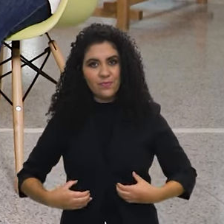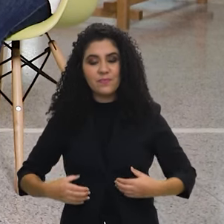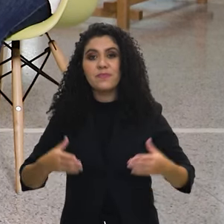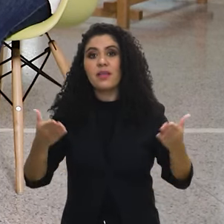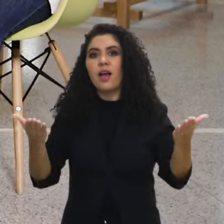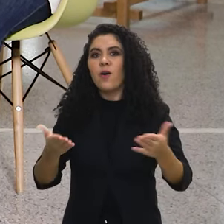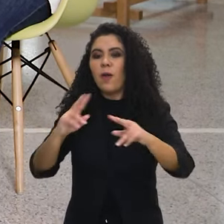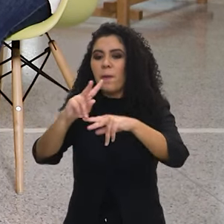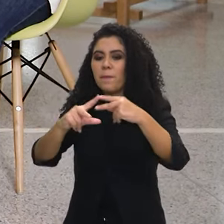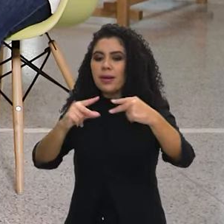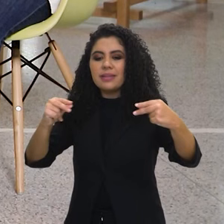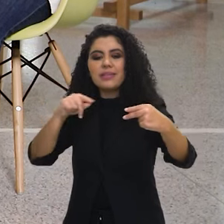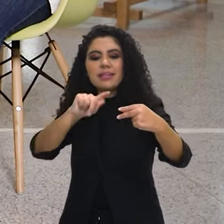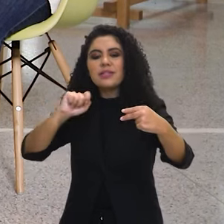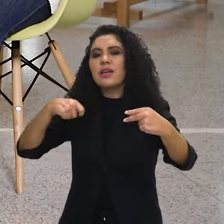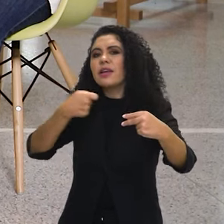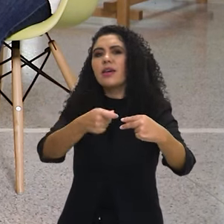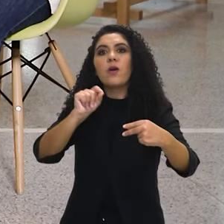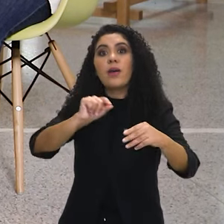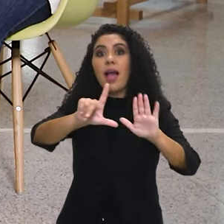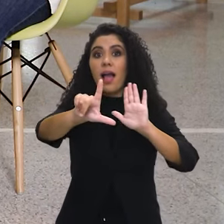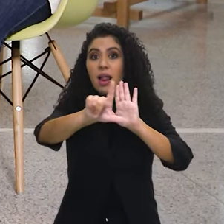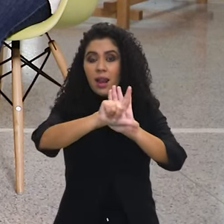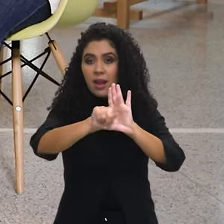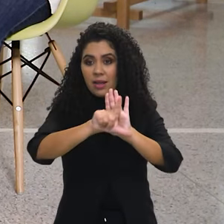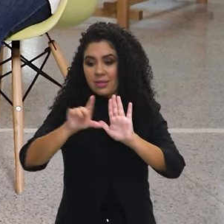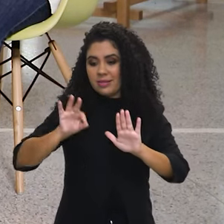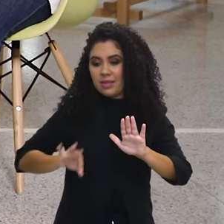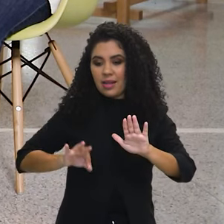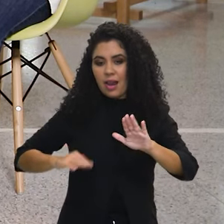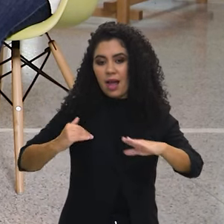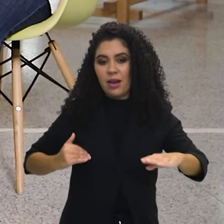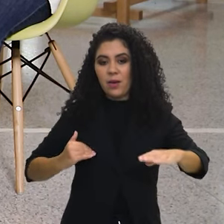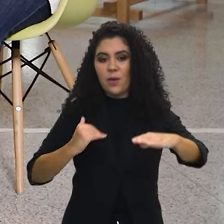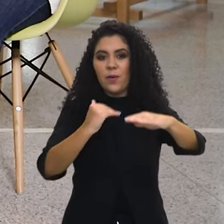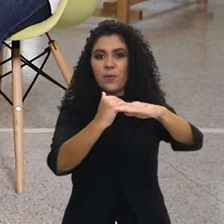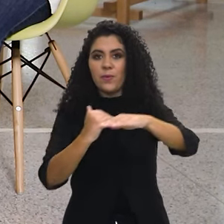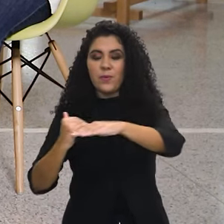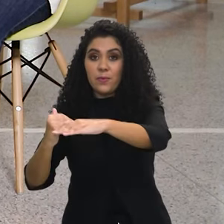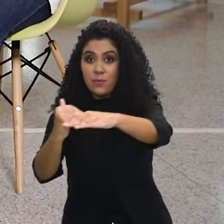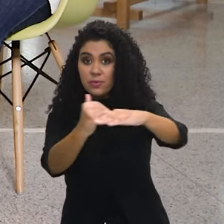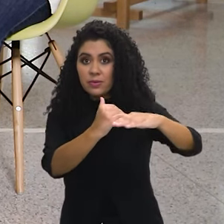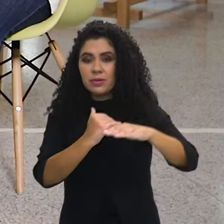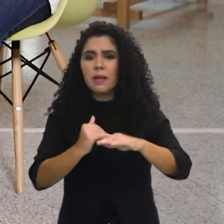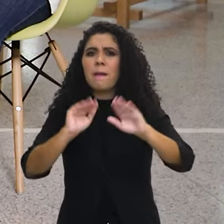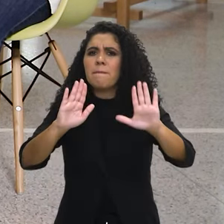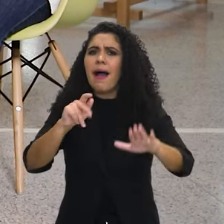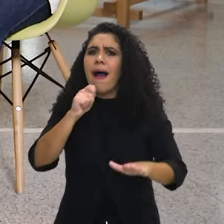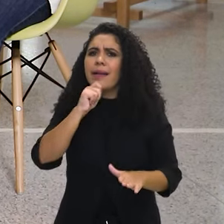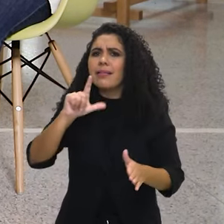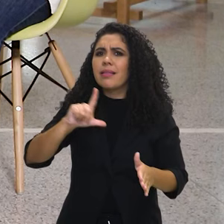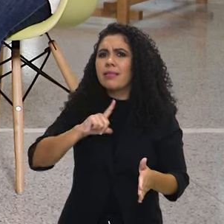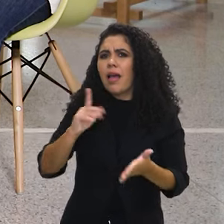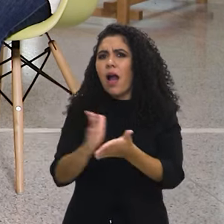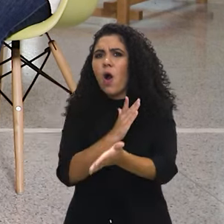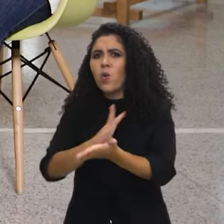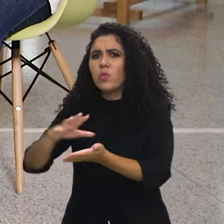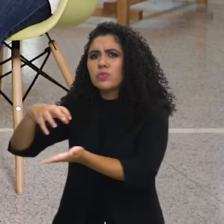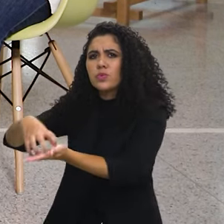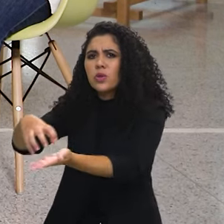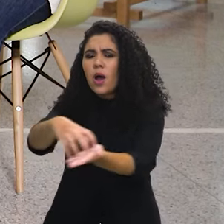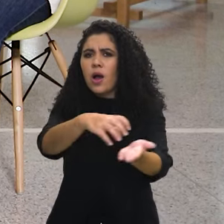gente chama de lei da Igualdade salarial remuneratória né mas ainda existem entidades criticando essa